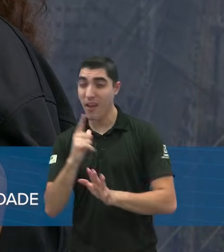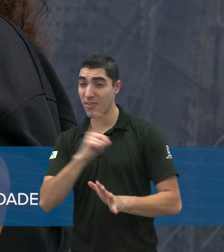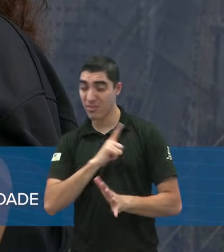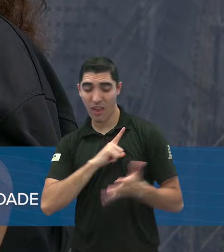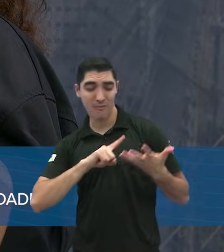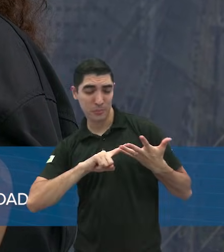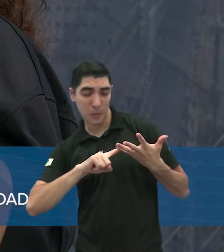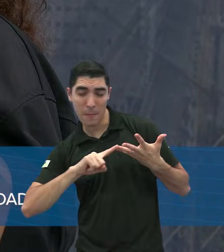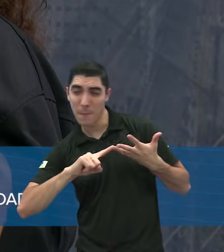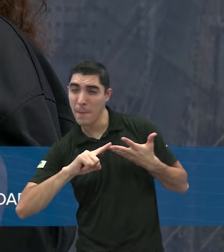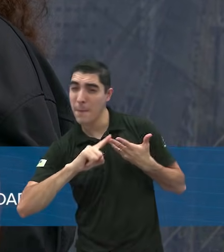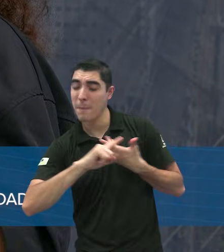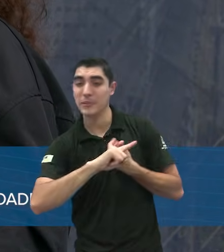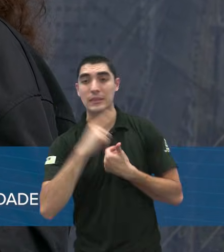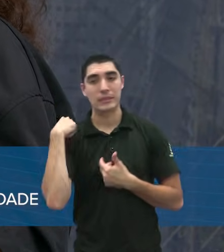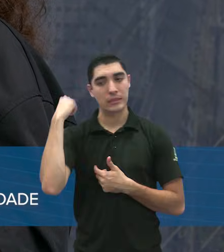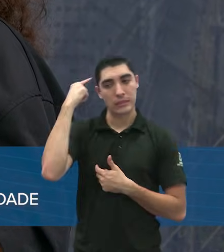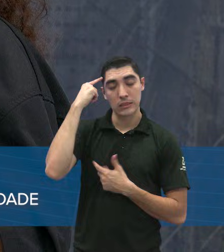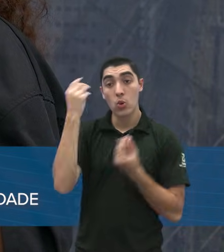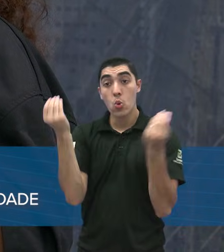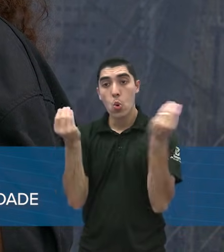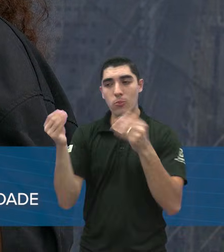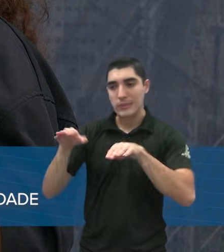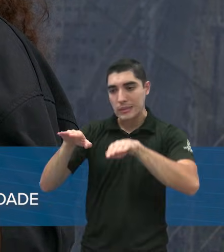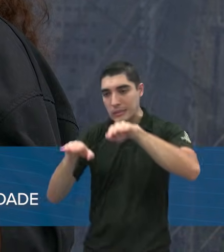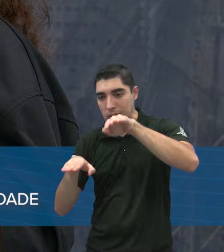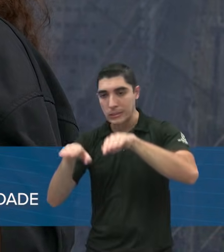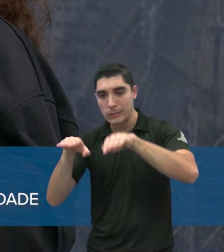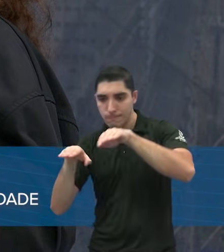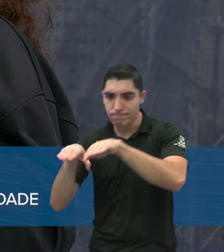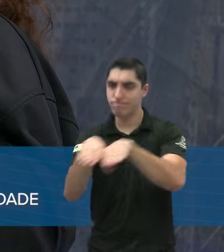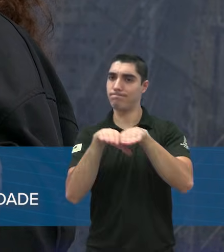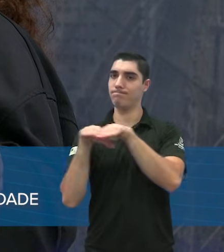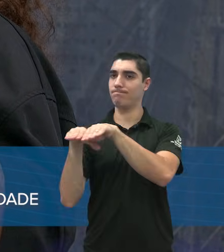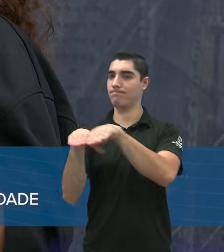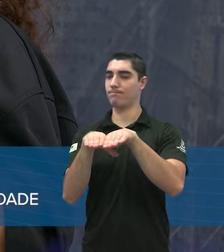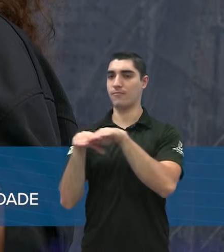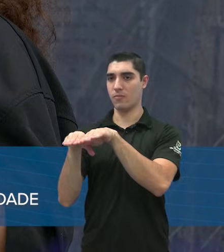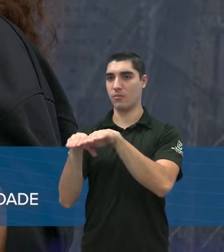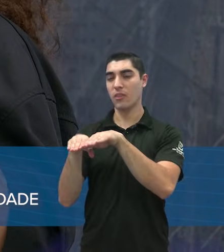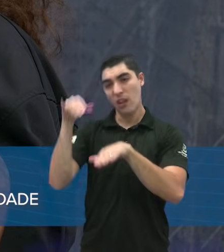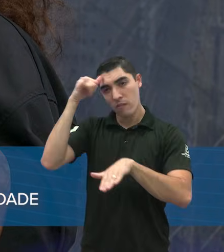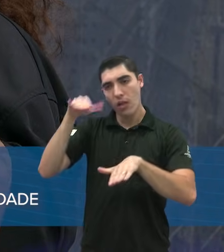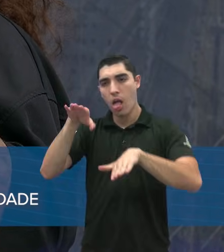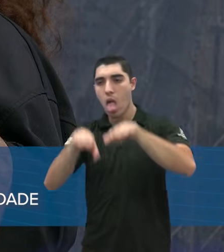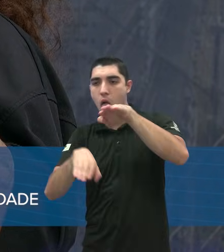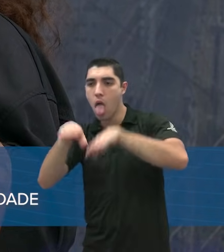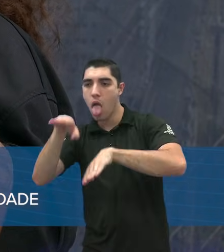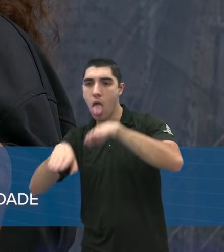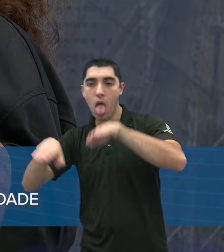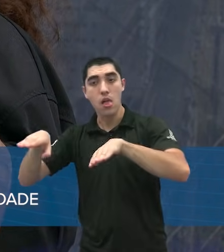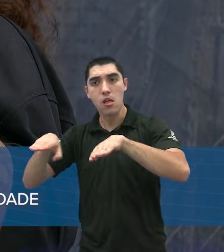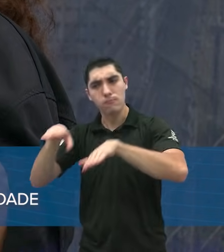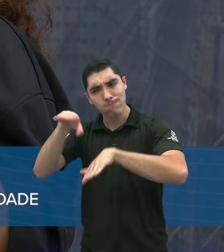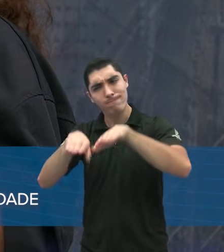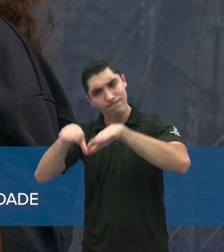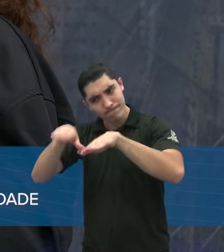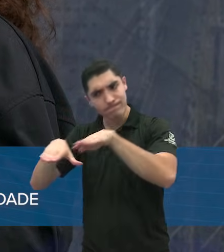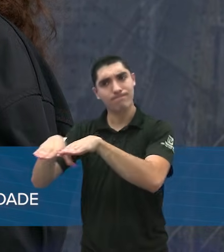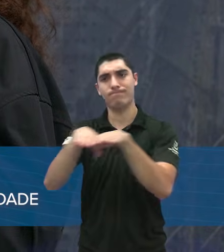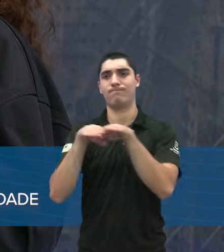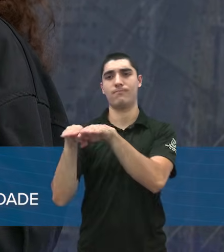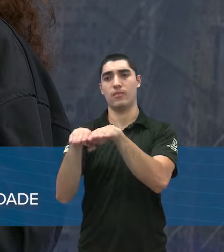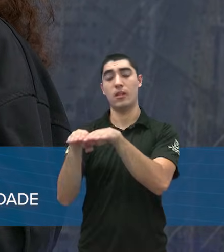para trazer equidade e realmente não facilitar, mas realmente